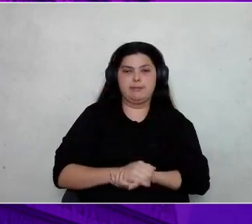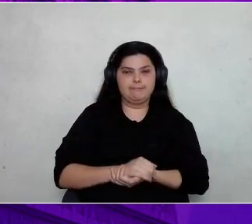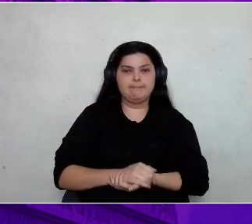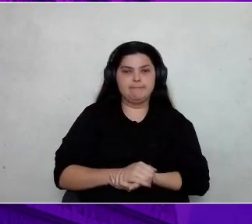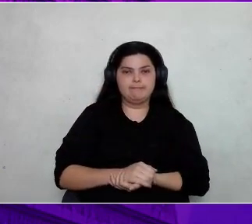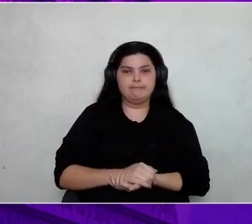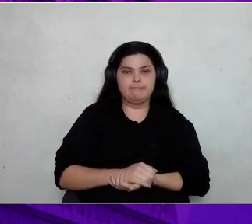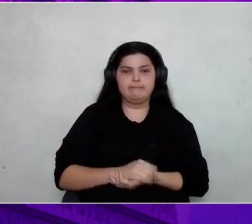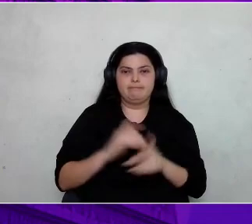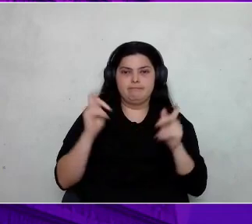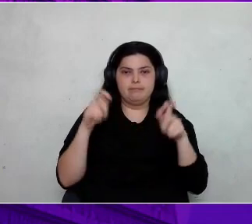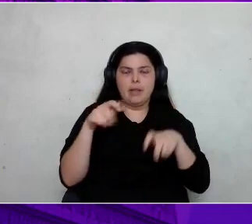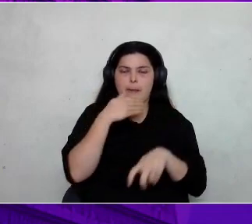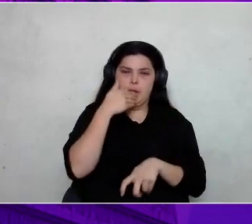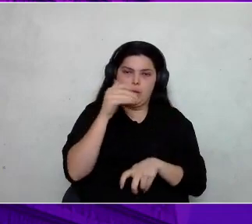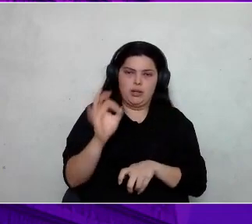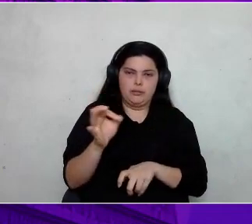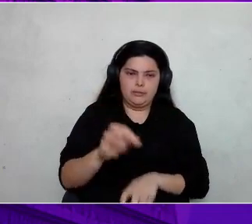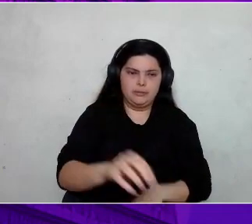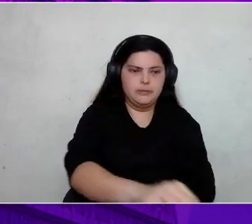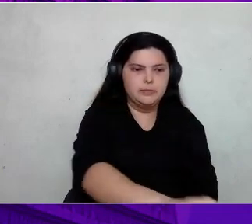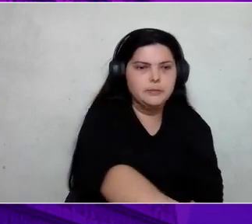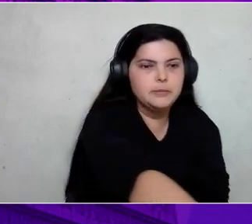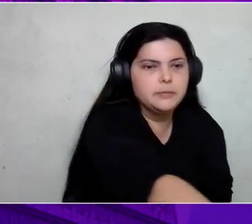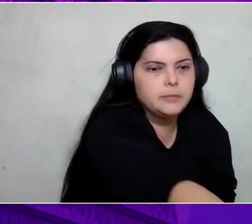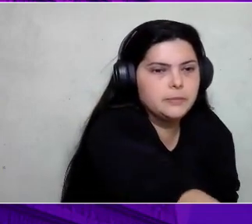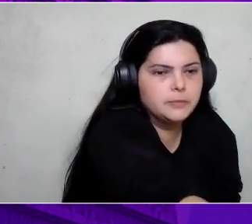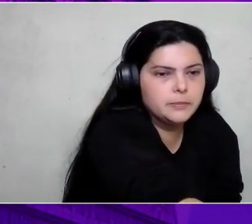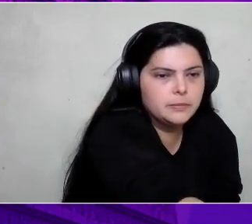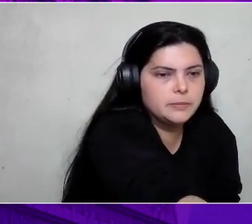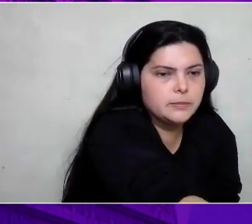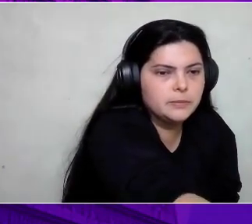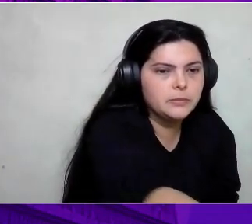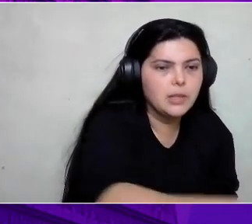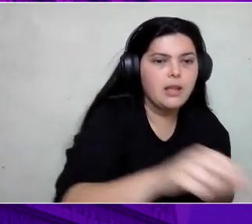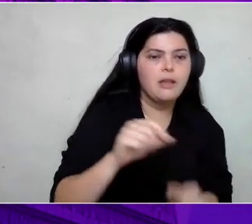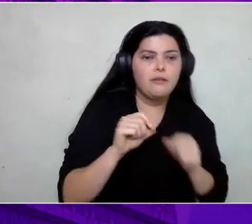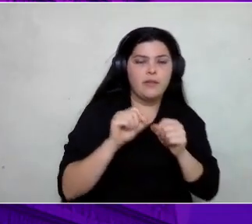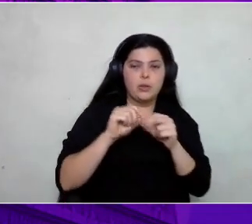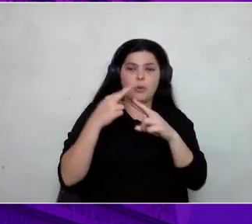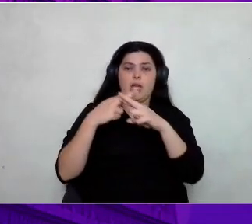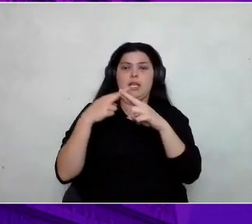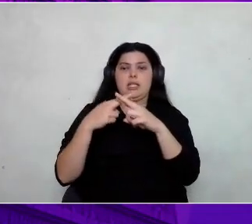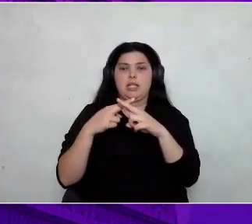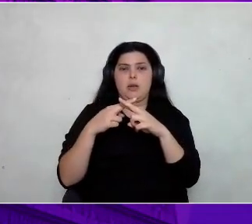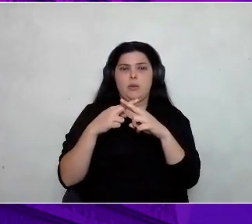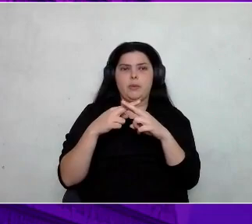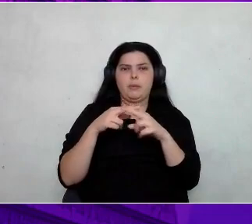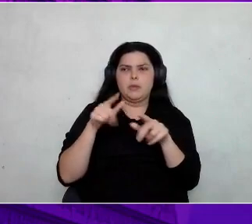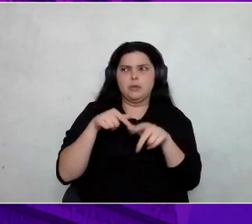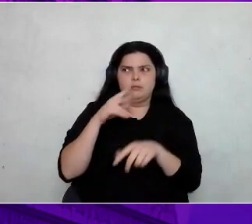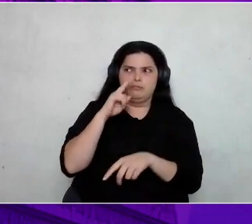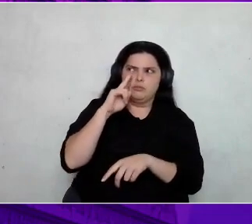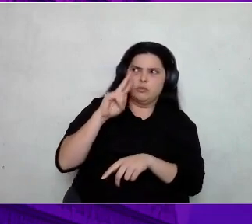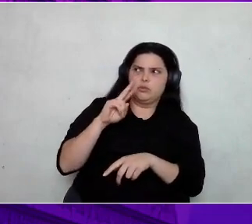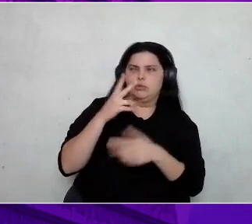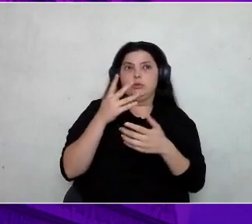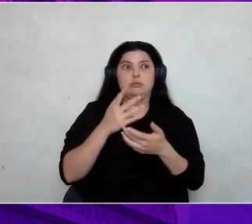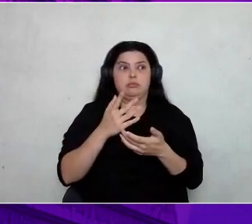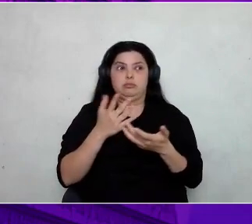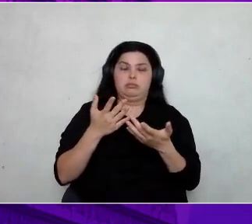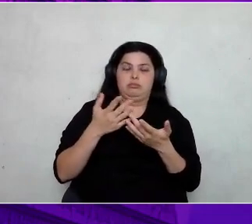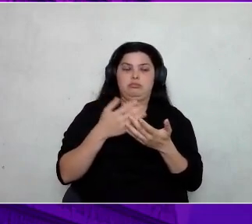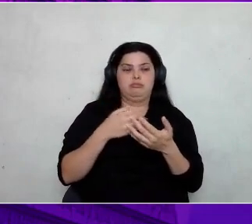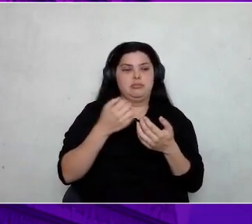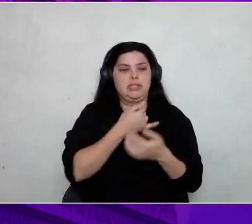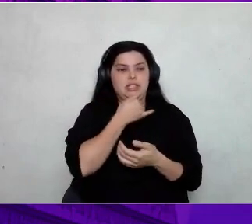essa. Então, ainda feito no Excel, ele não levantou a sobrancelha dessa vez, eu fiquei decepcionada. Eu